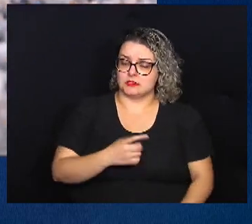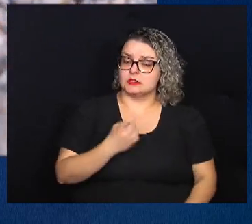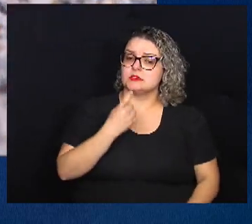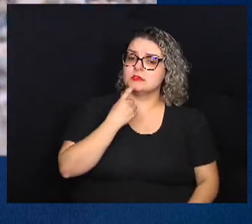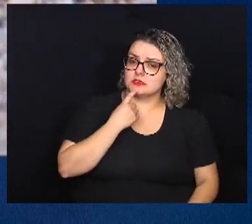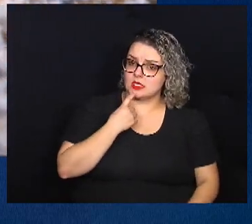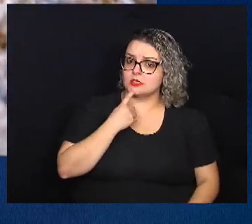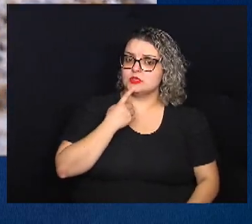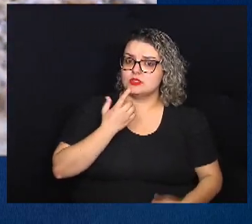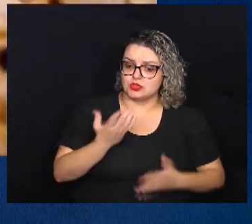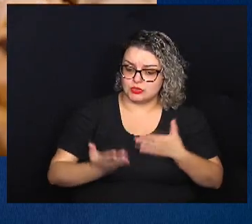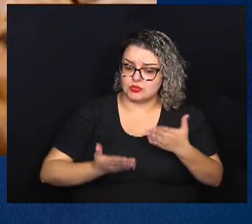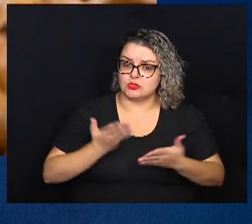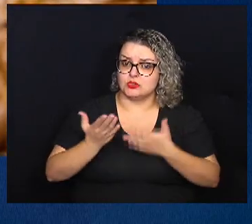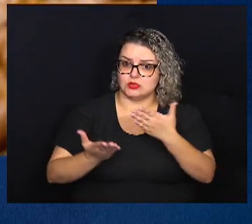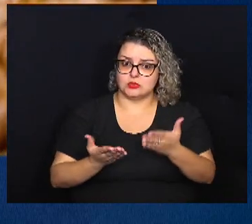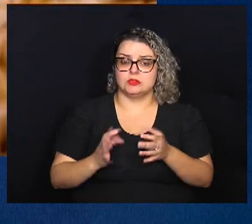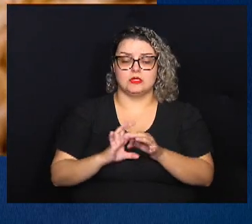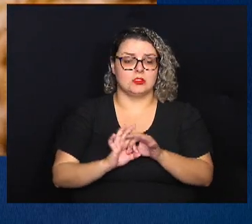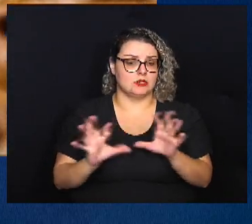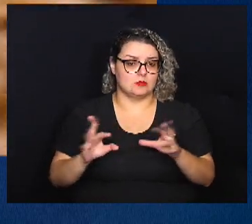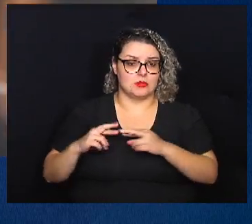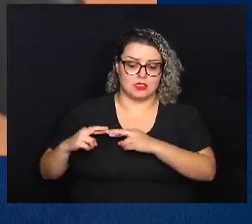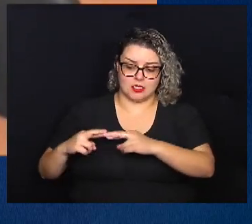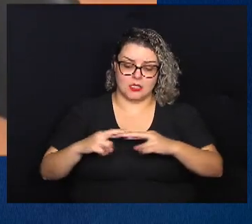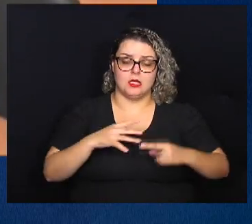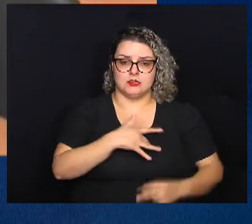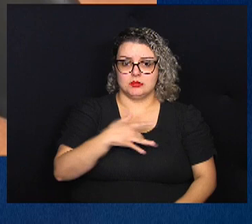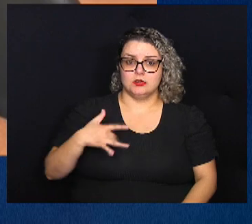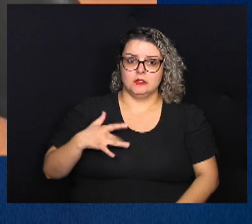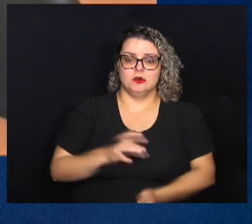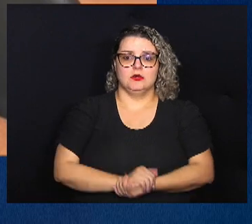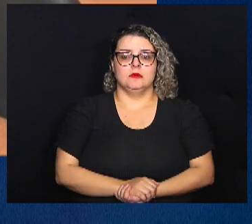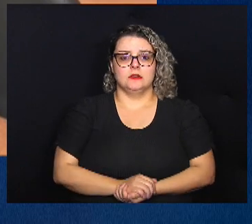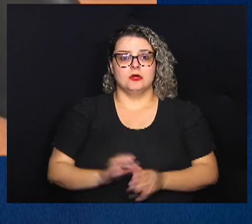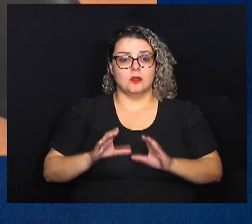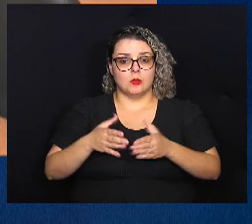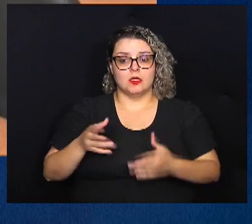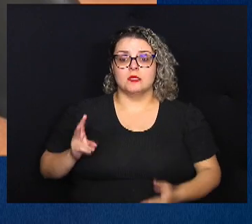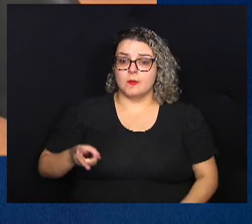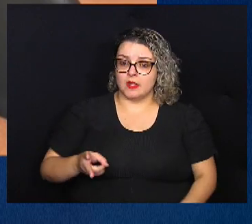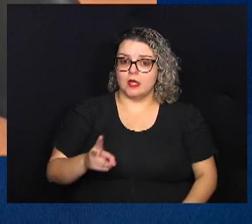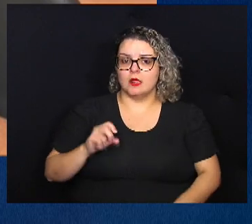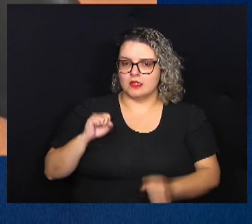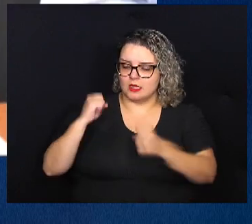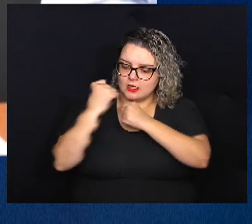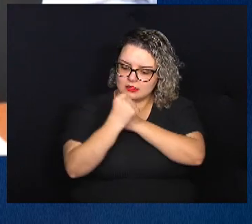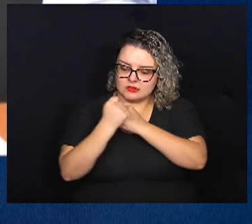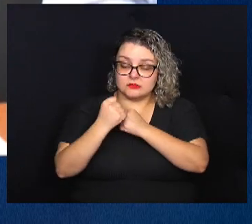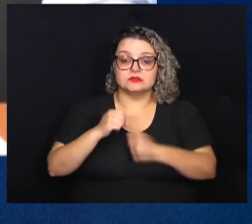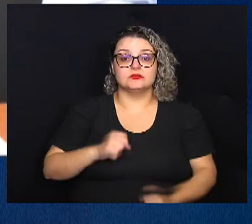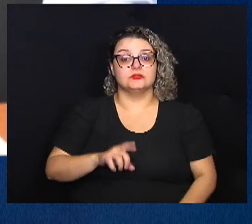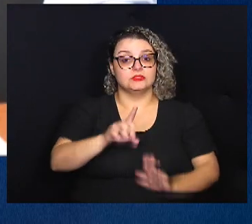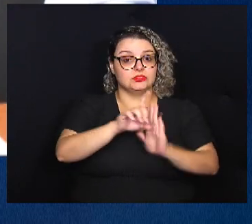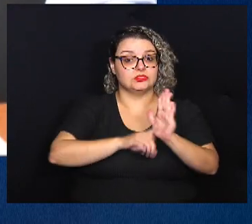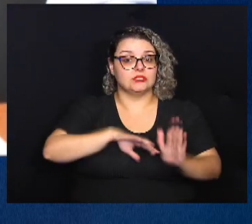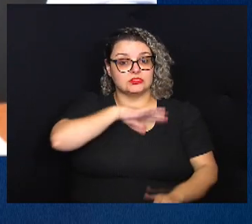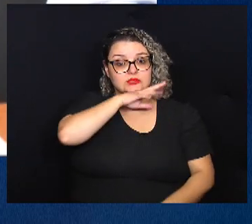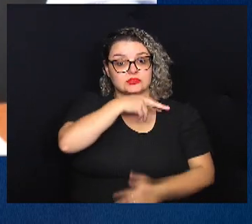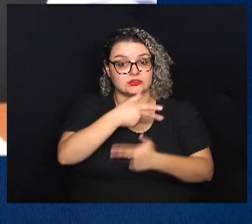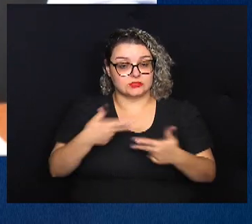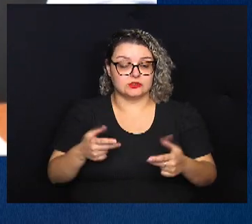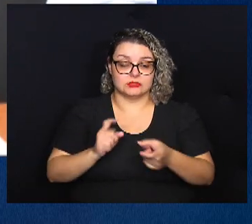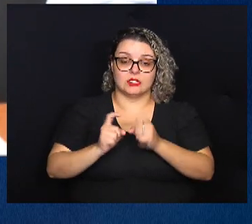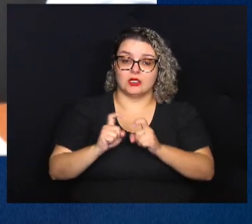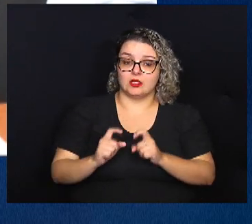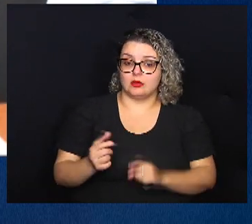o tratamento disponível na rede de saúde. Comissão Permanente de Proteção e Defesa dos Direitos dos Animais se reúne